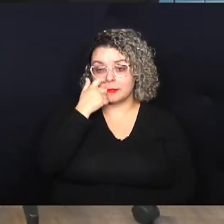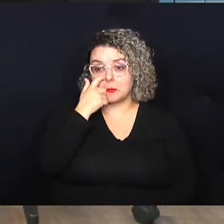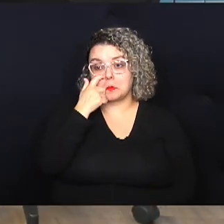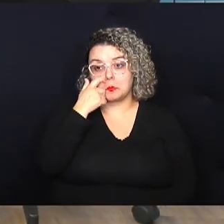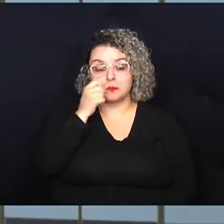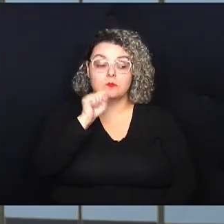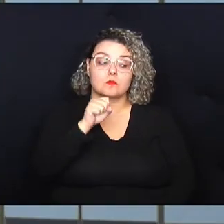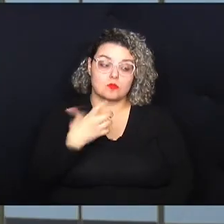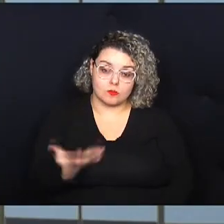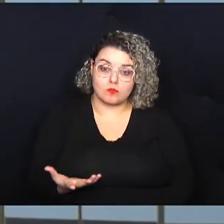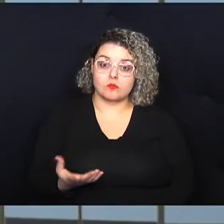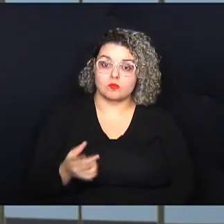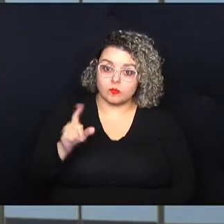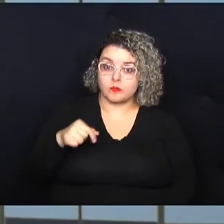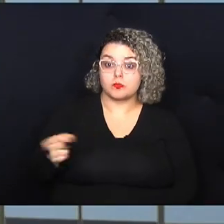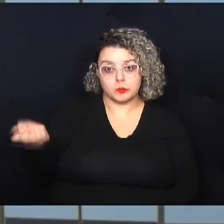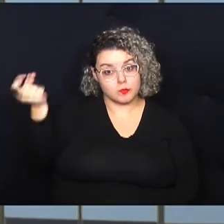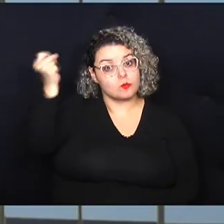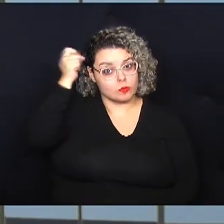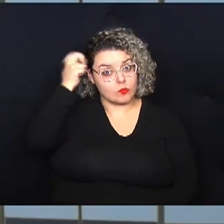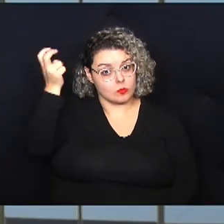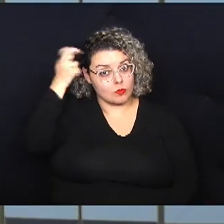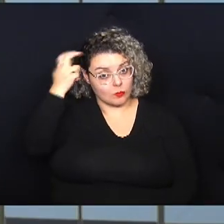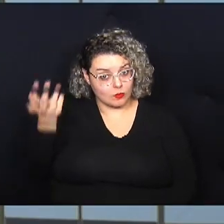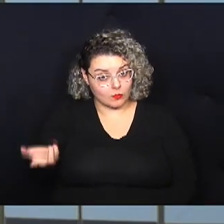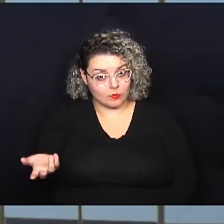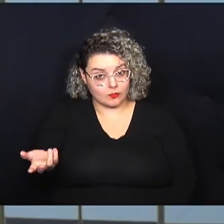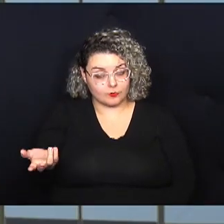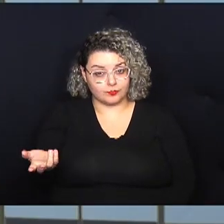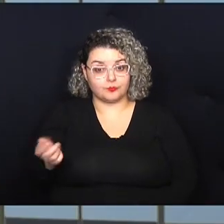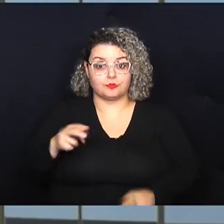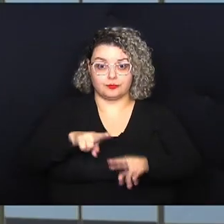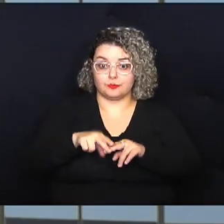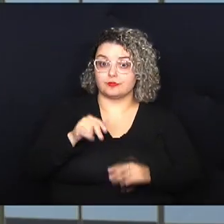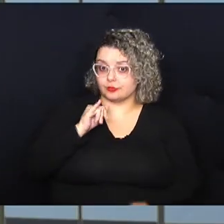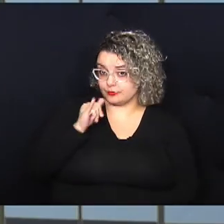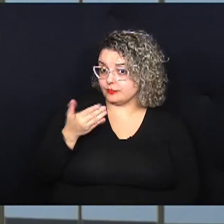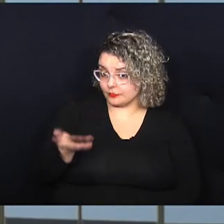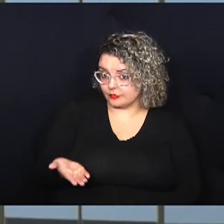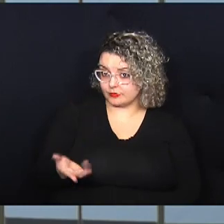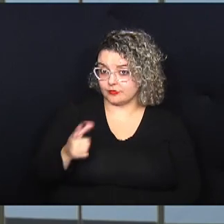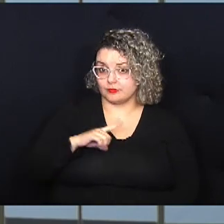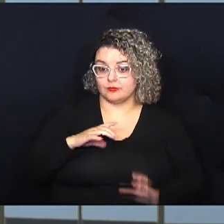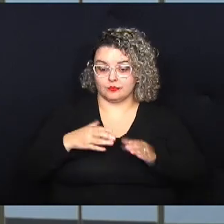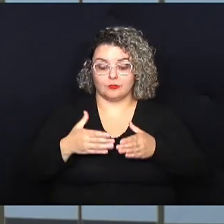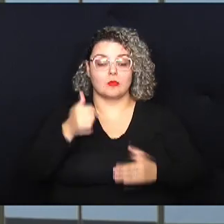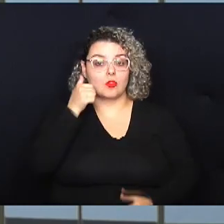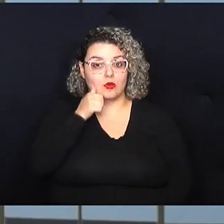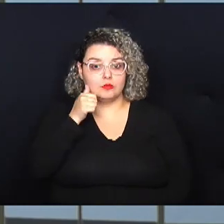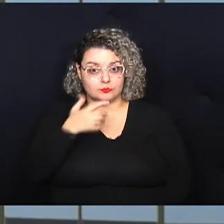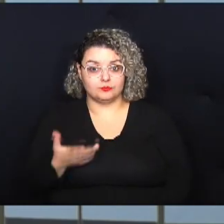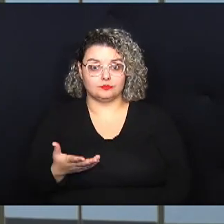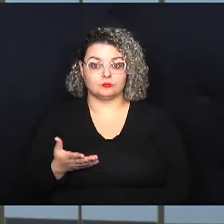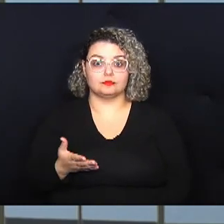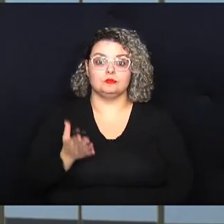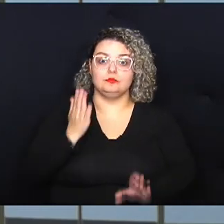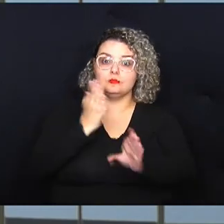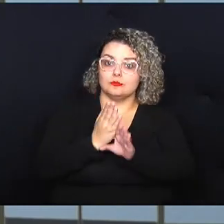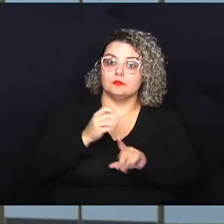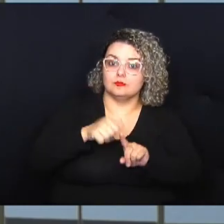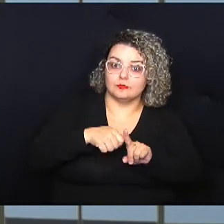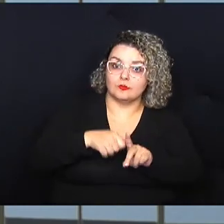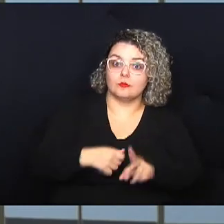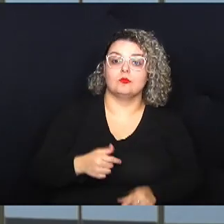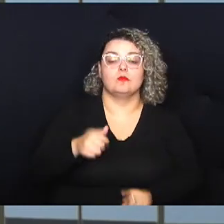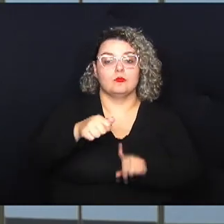bem isso mesmo, é cultural. Até por isso, como eu comentei com você que eu tenho um grupo de mulheres, né, que a gente se encontra todo mês, inclusive mês